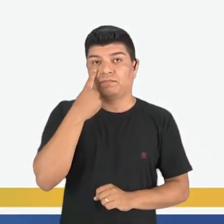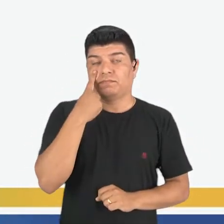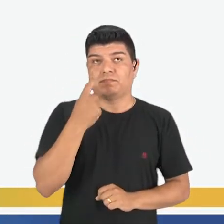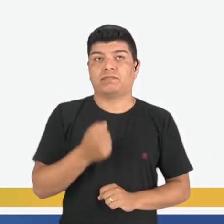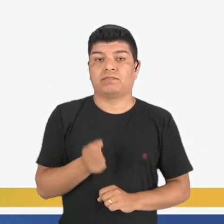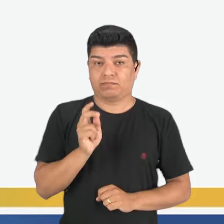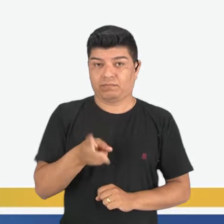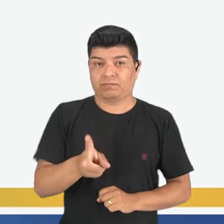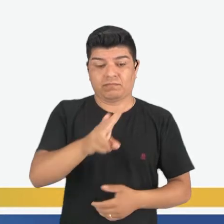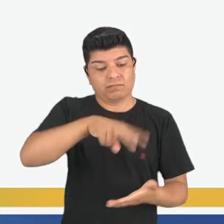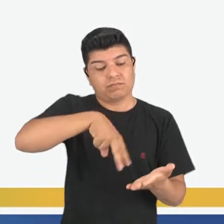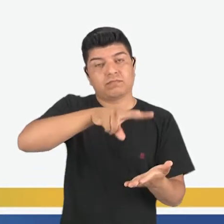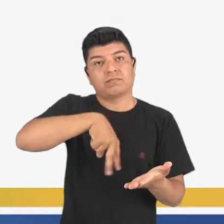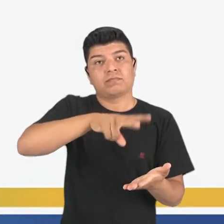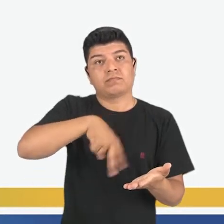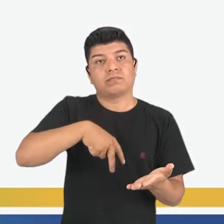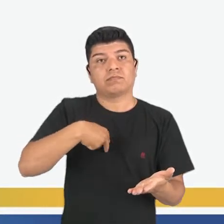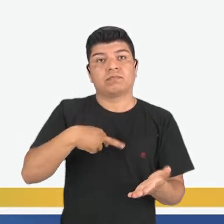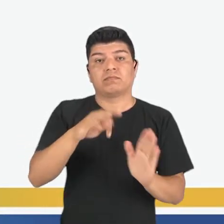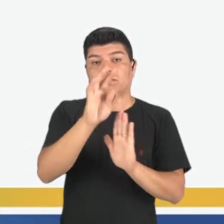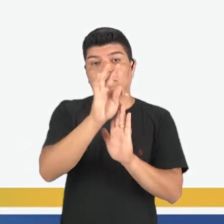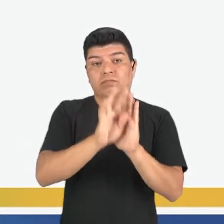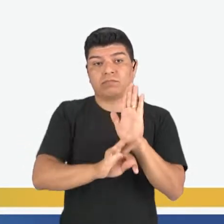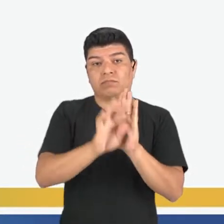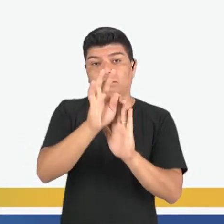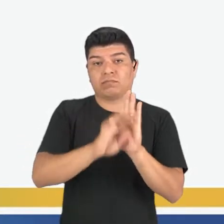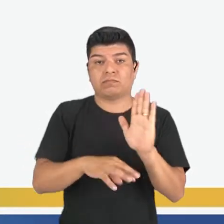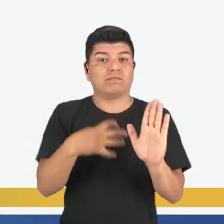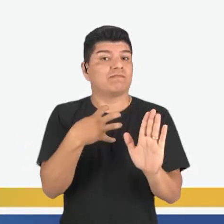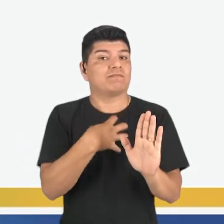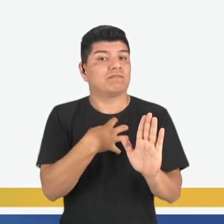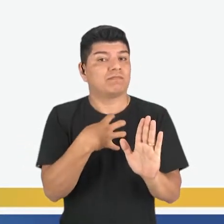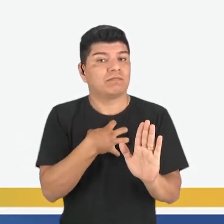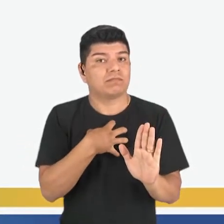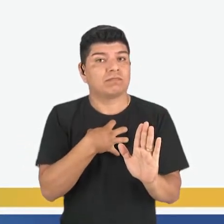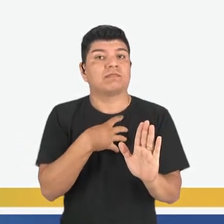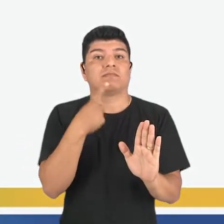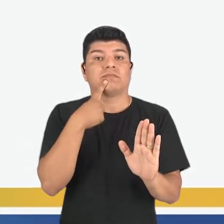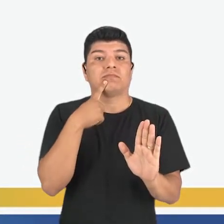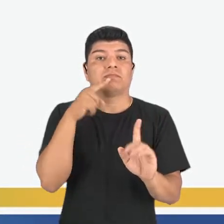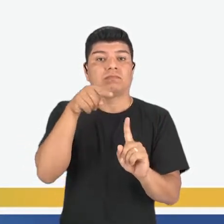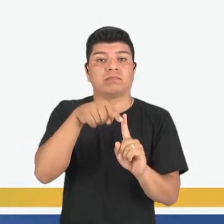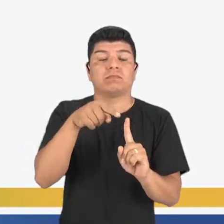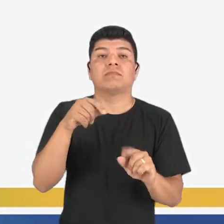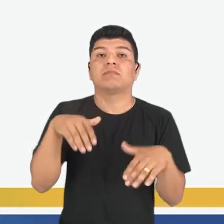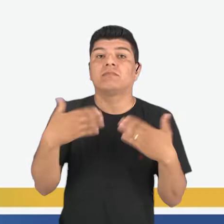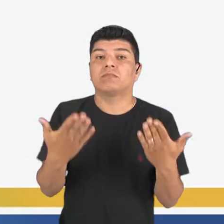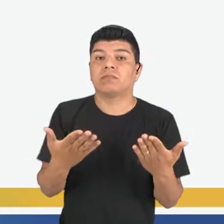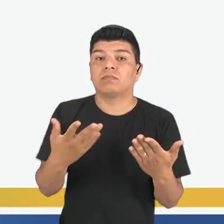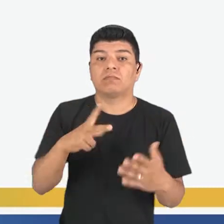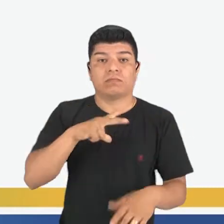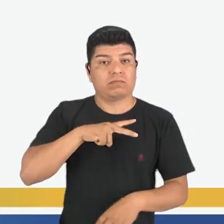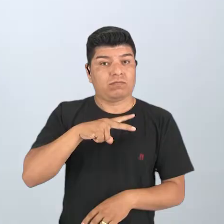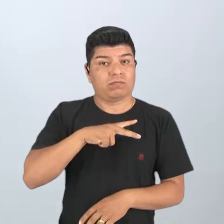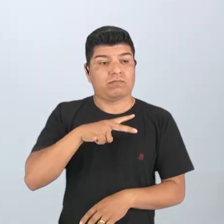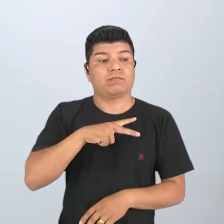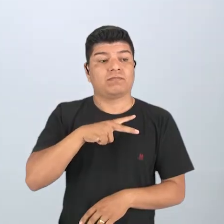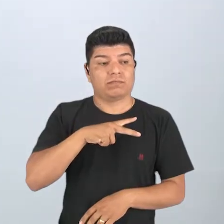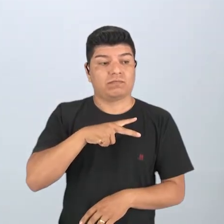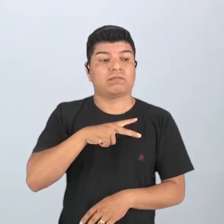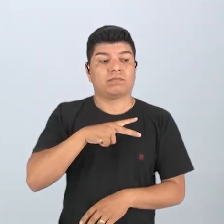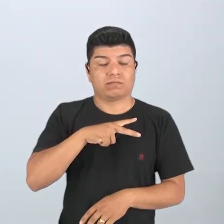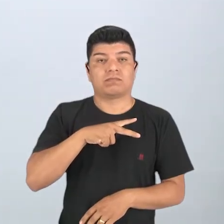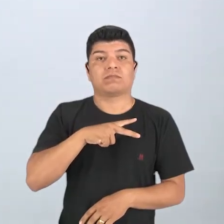Vamos continuar a leitura. Ó. Texto de ordem sentimental e subjetivo. O que é? Particular.